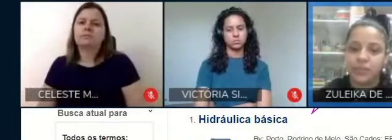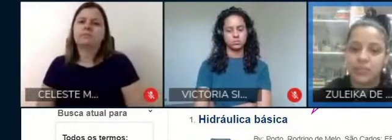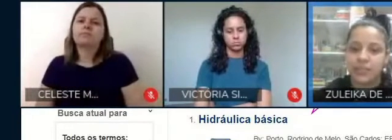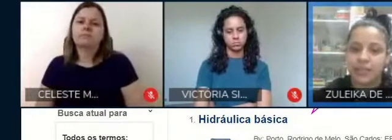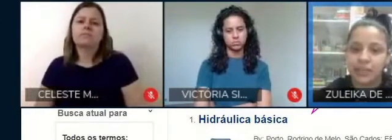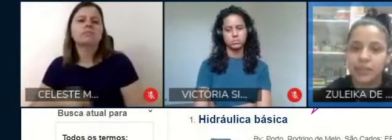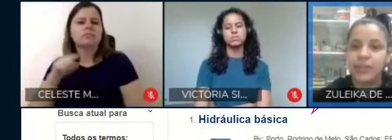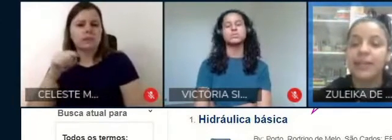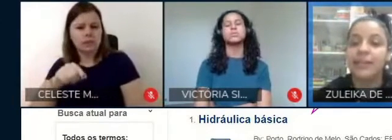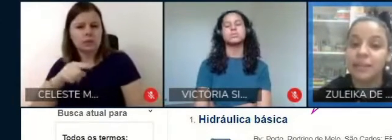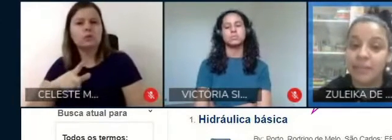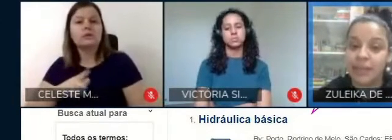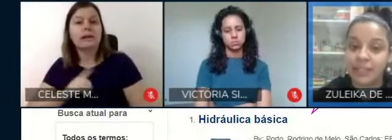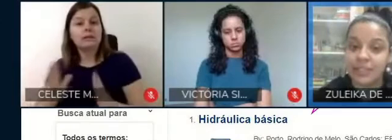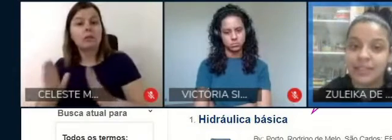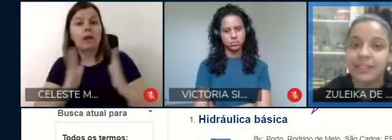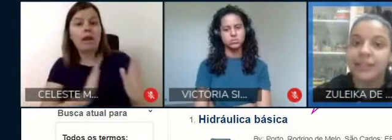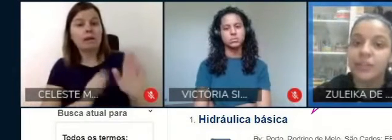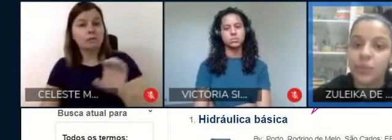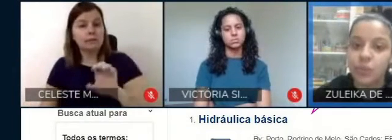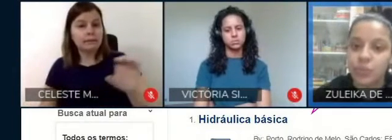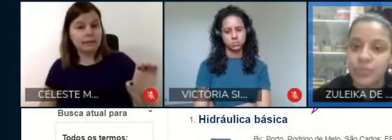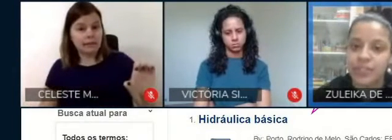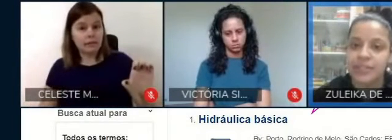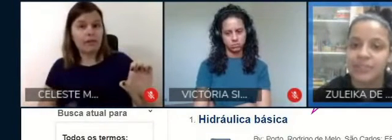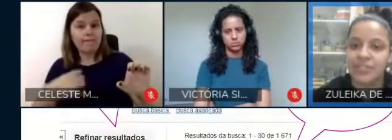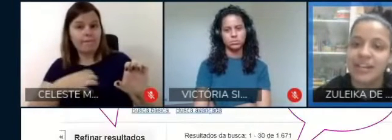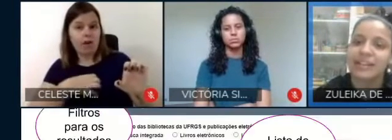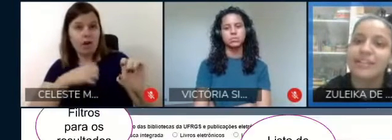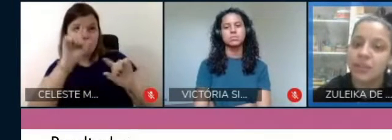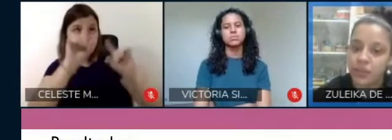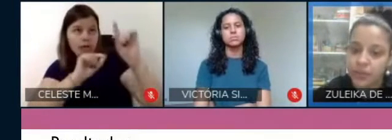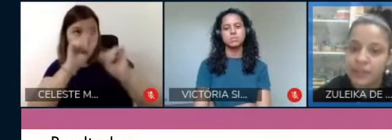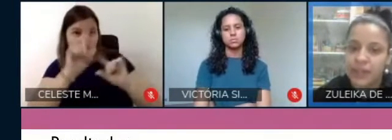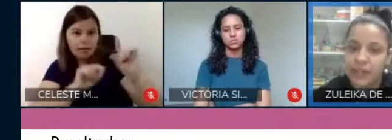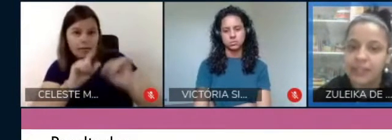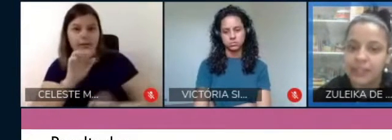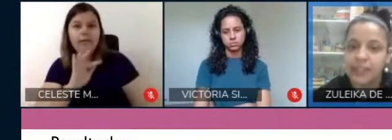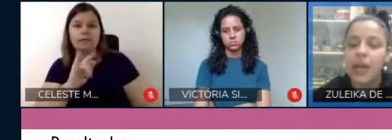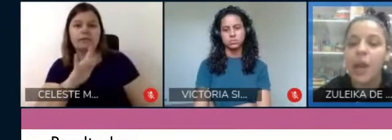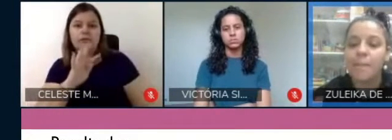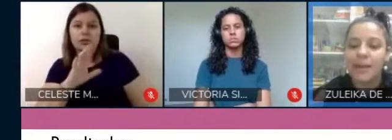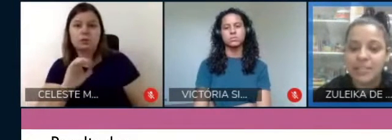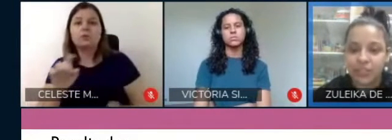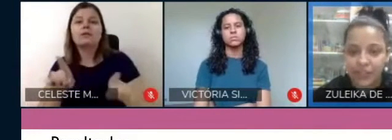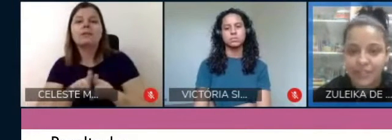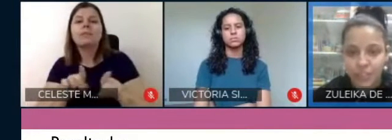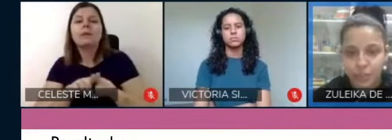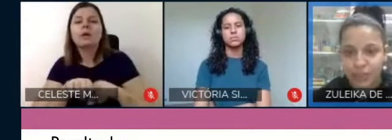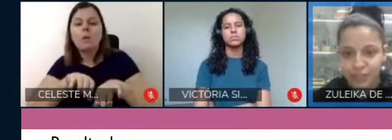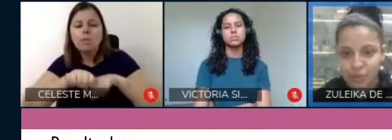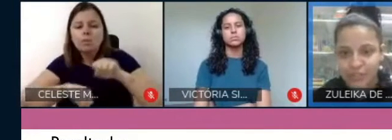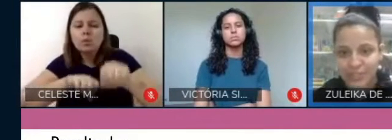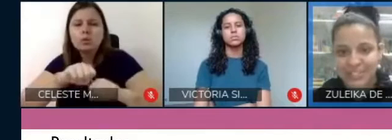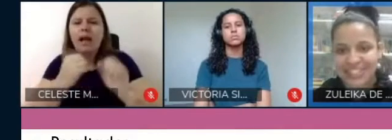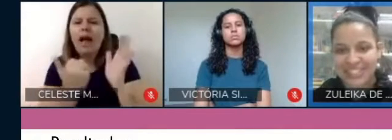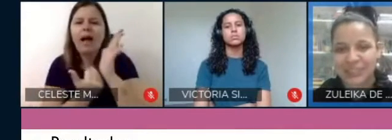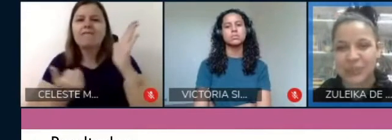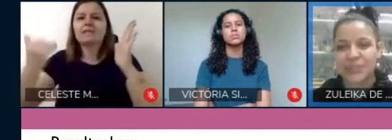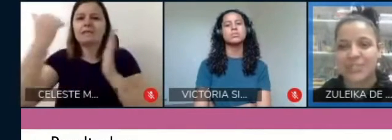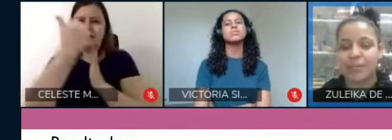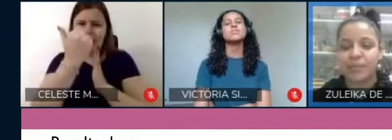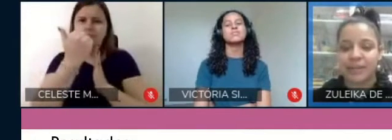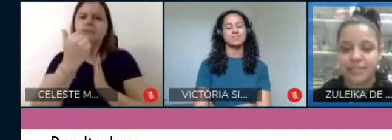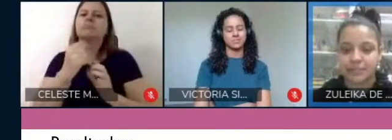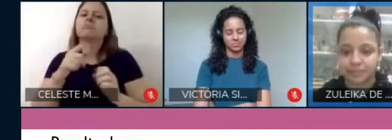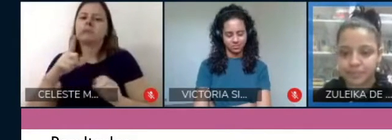possibilidade está no canto esquerdo e também está dentro do Buscas Avançadas, que eu não entrei aqui, mas que fica disponível para